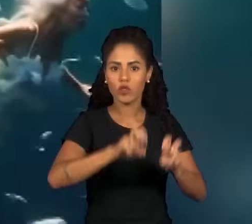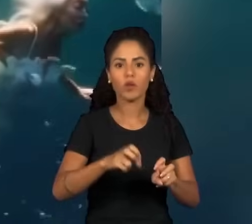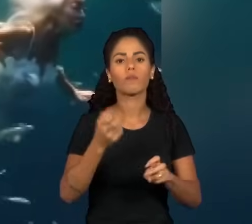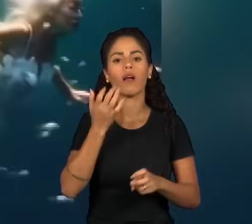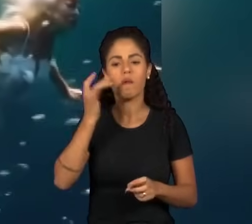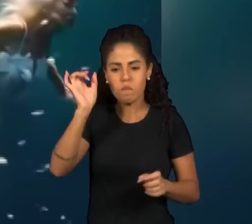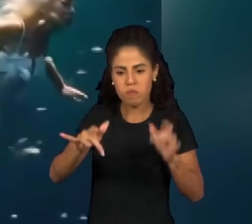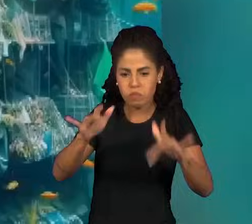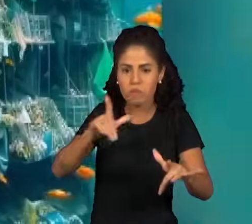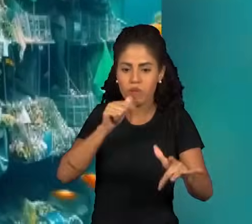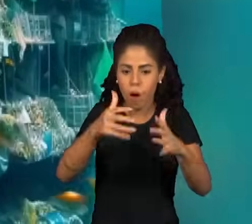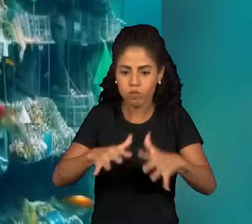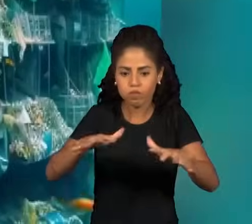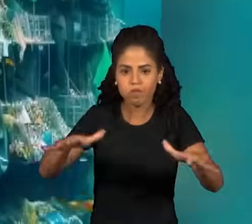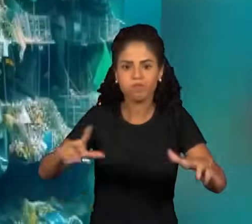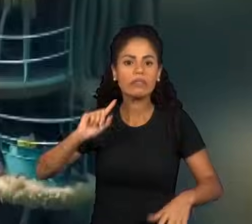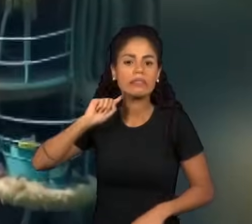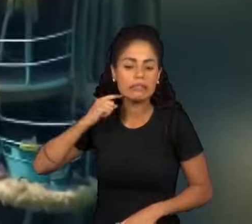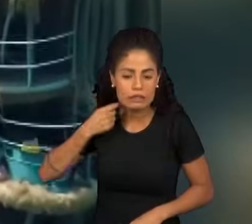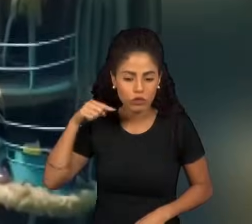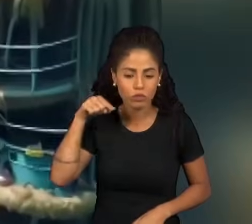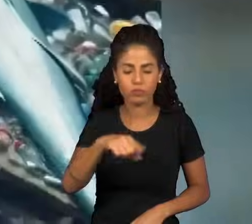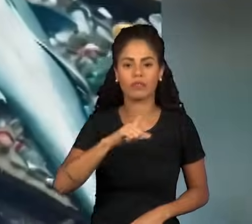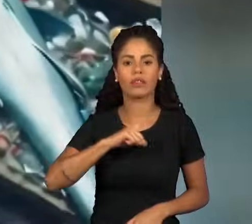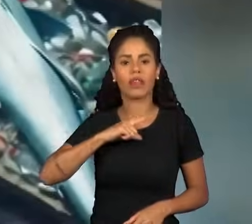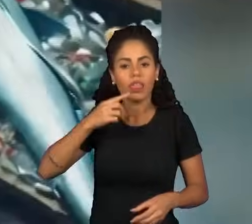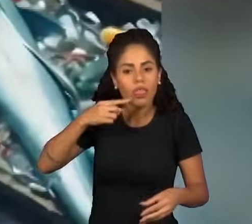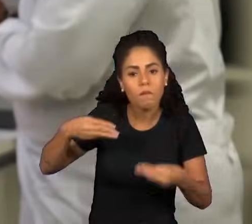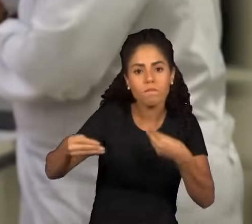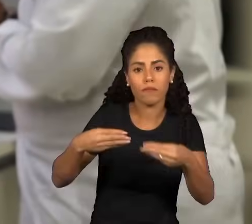poluição dos mares e oceanos por lixo plástico.